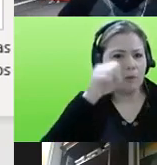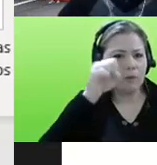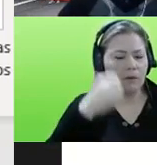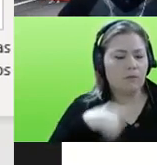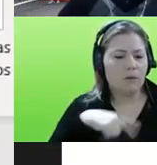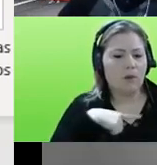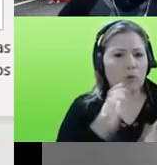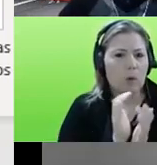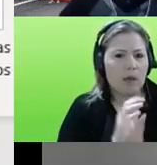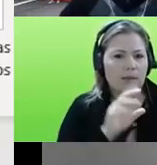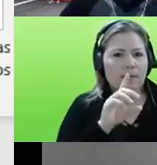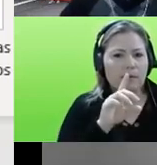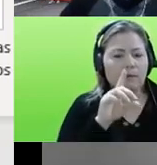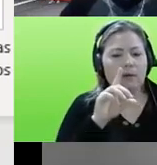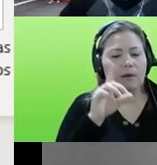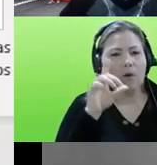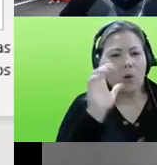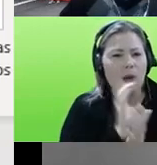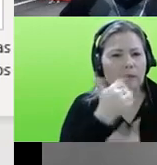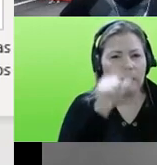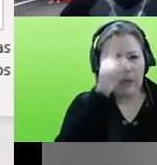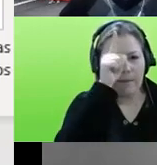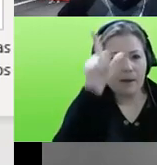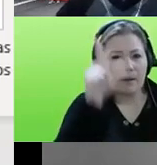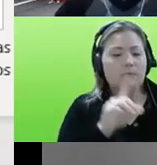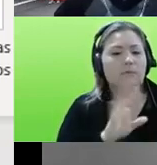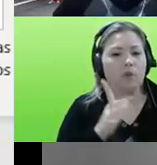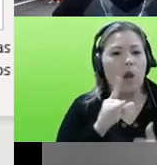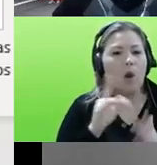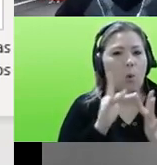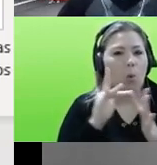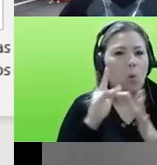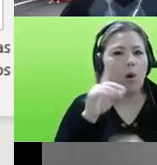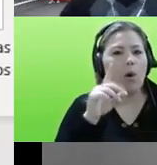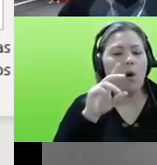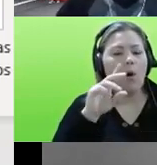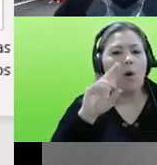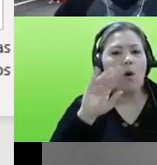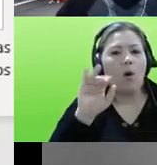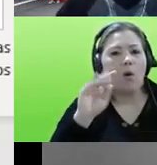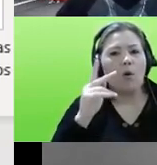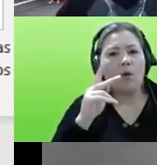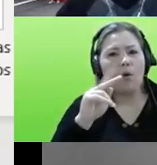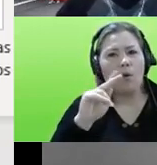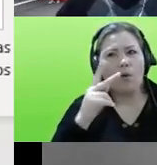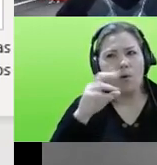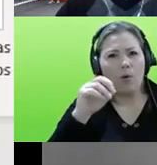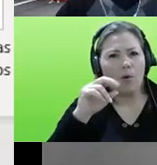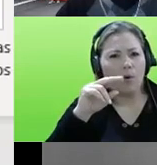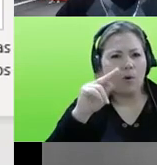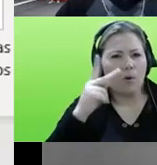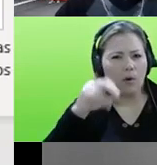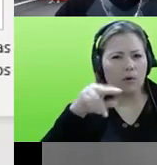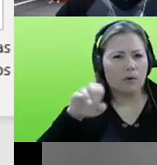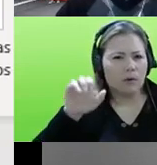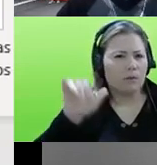colega que está na Alemanha agora, já contatou o professor Honenfeld e outros colegas alemães, o